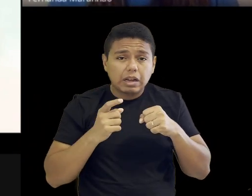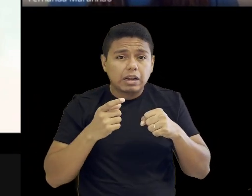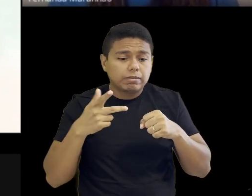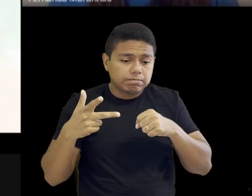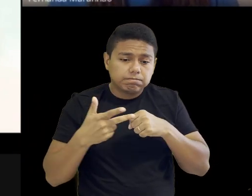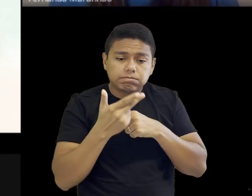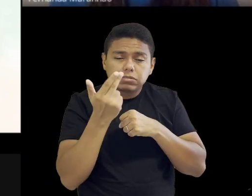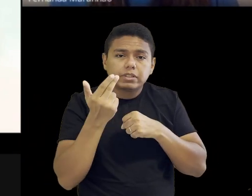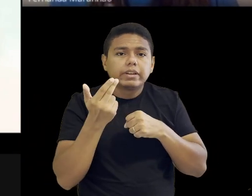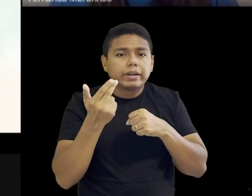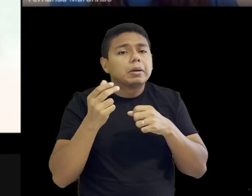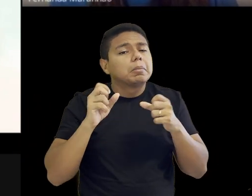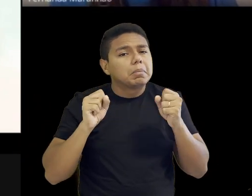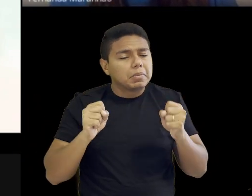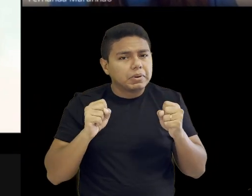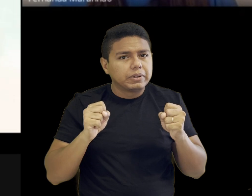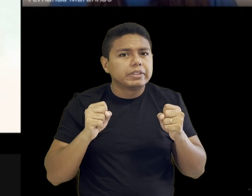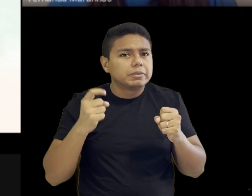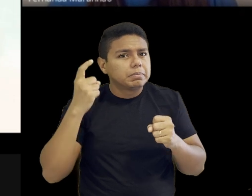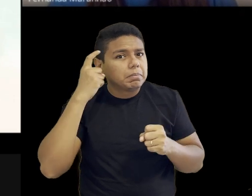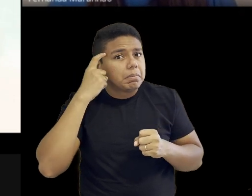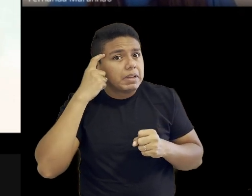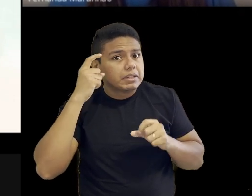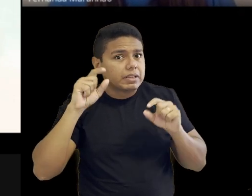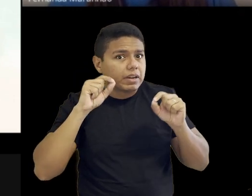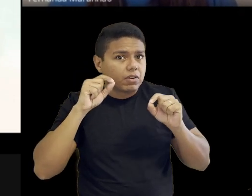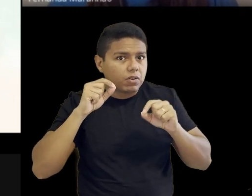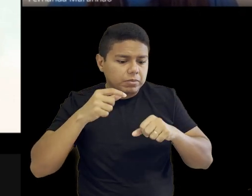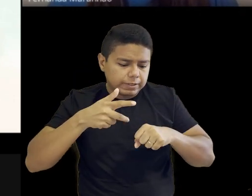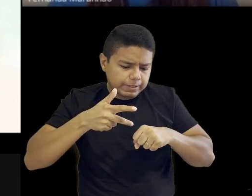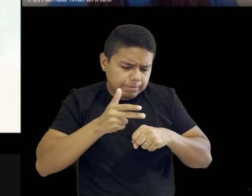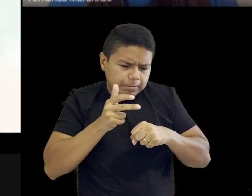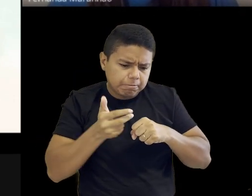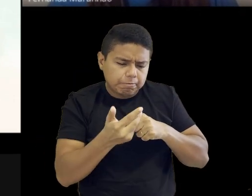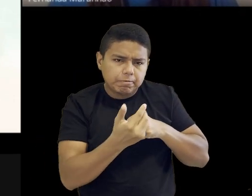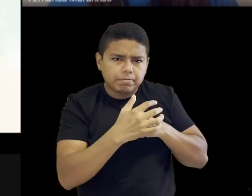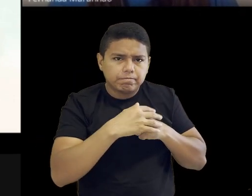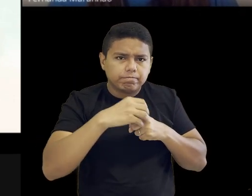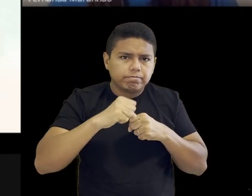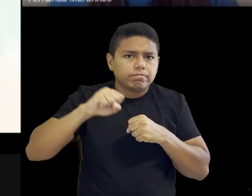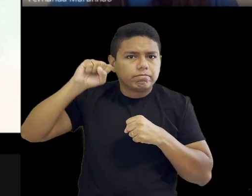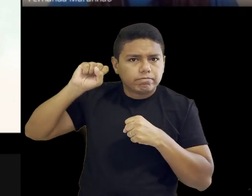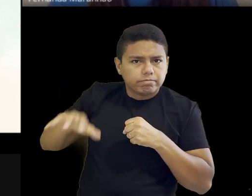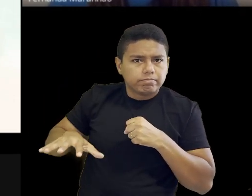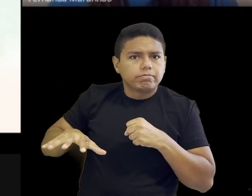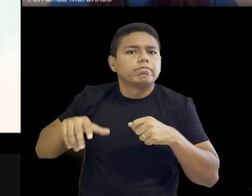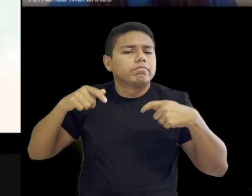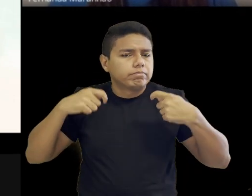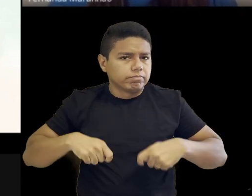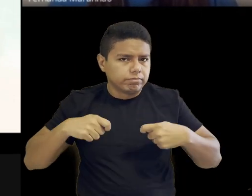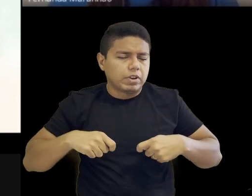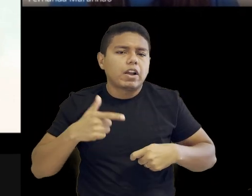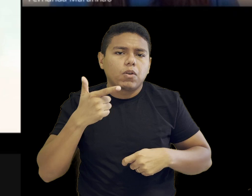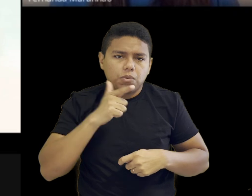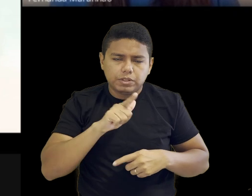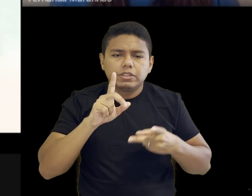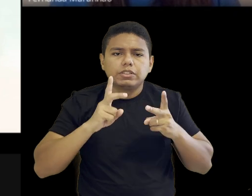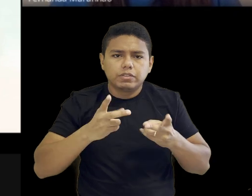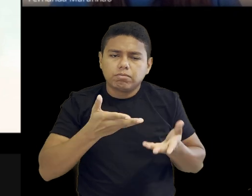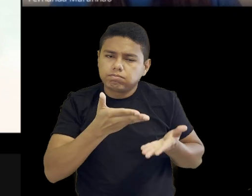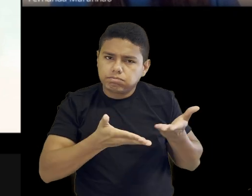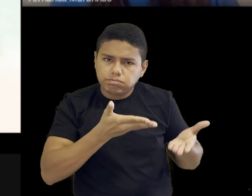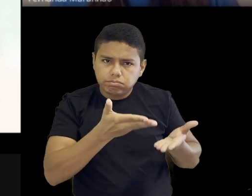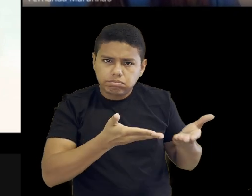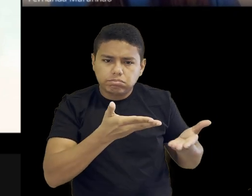dessa forma, pode ser inclusive considerada uma histerectomia para a retirada total do foco infeccioso, para que a antibiótico-terapia, de